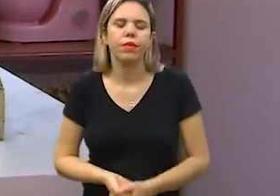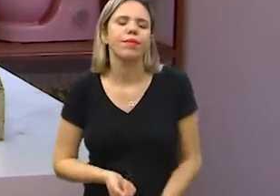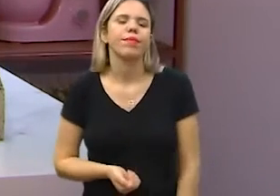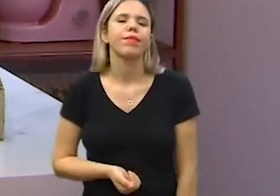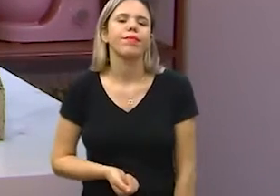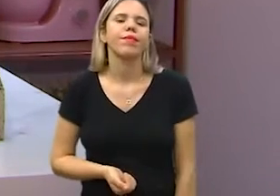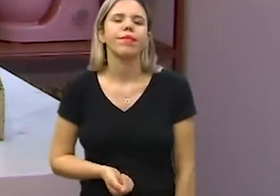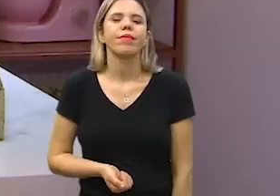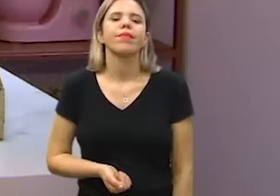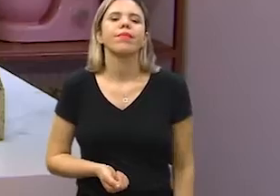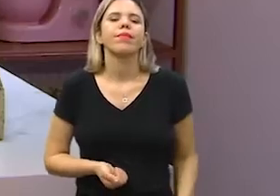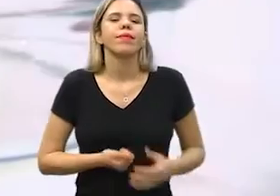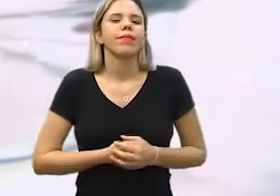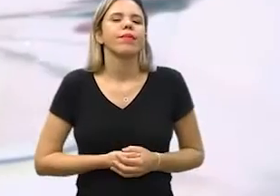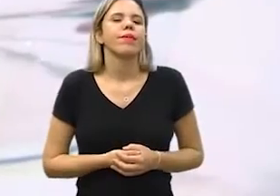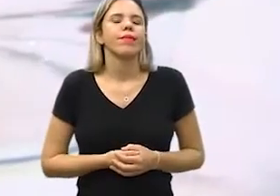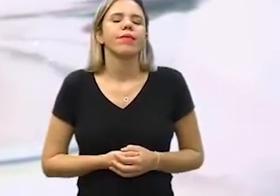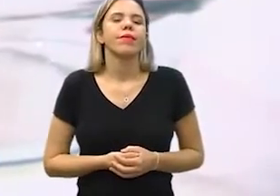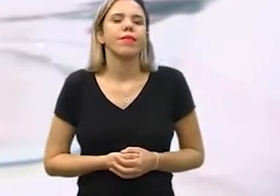Então, vamos lá. Olha aí.